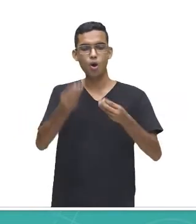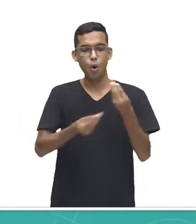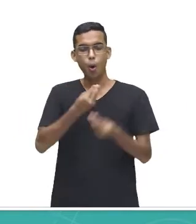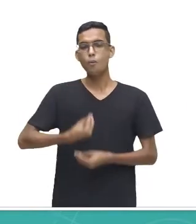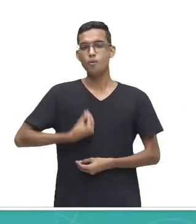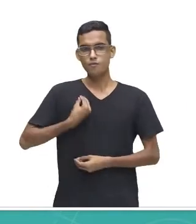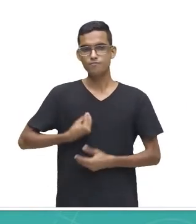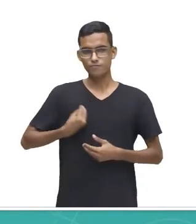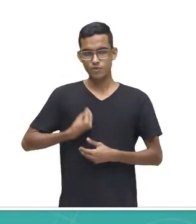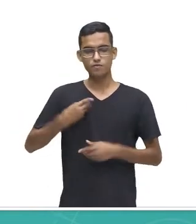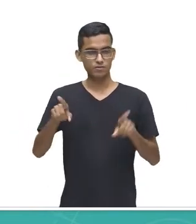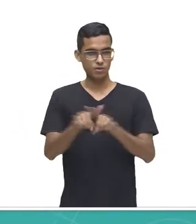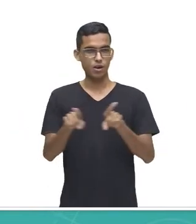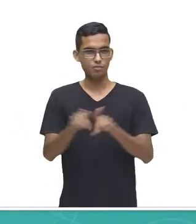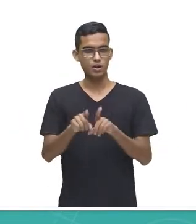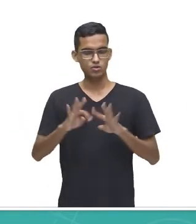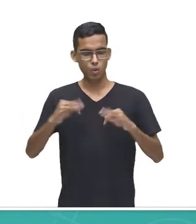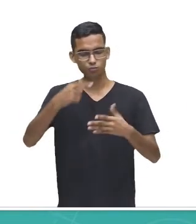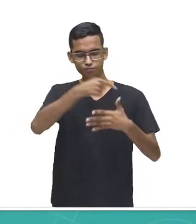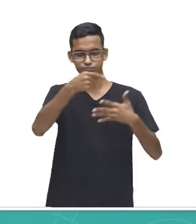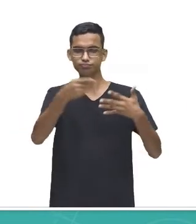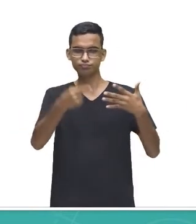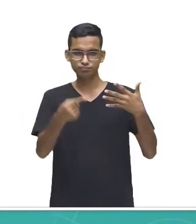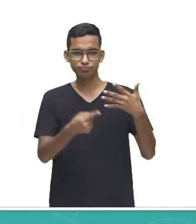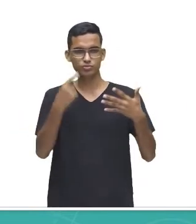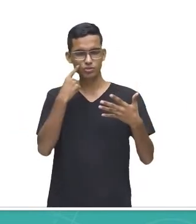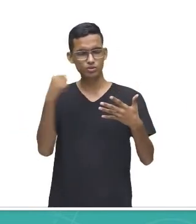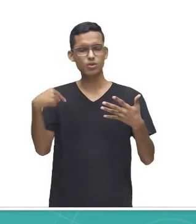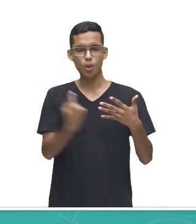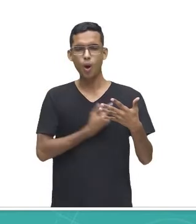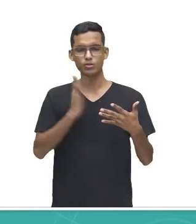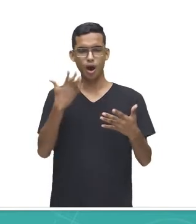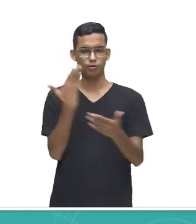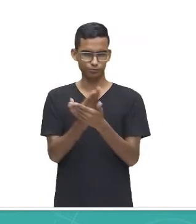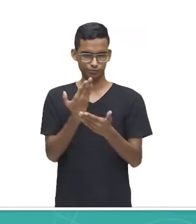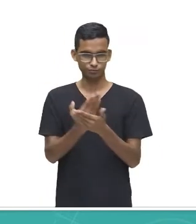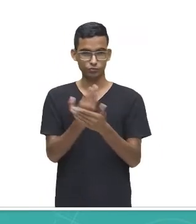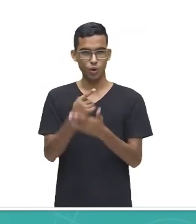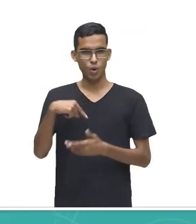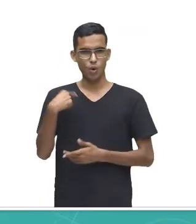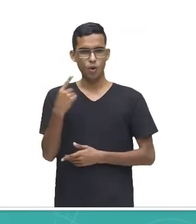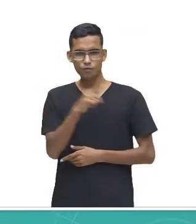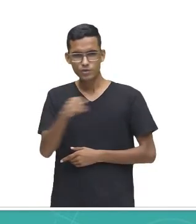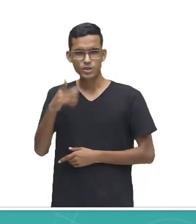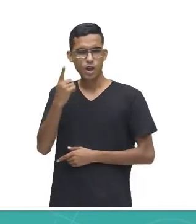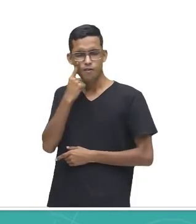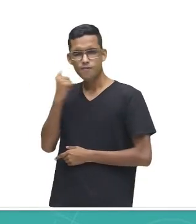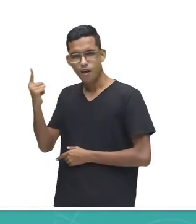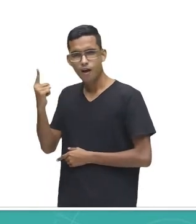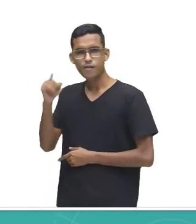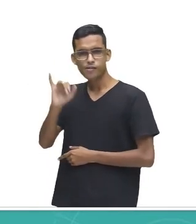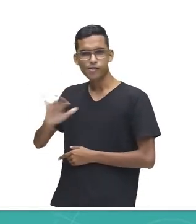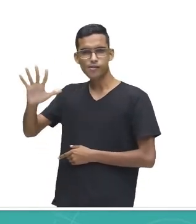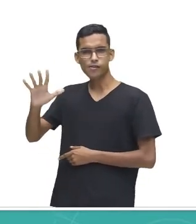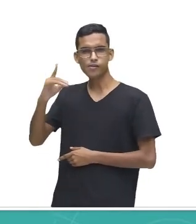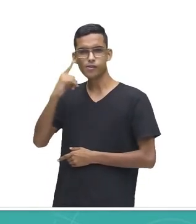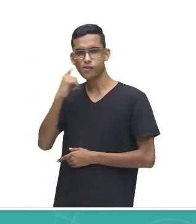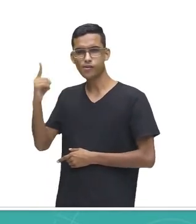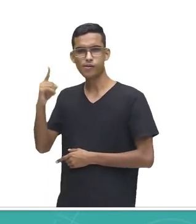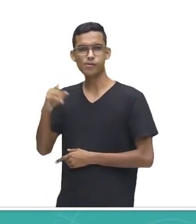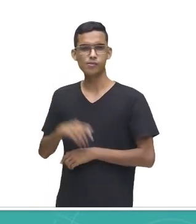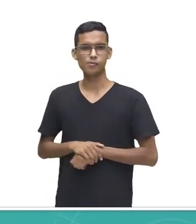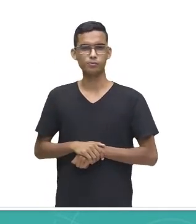esses aspectos que nós vimos. Vocês estão vendo aí, nesta imagem, por favor, a próxima cartela do